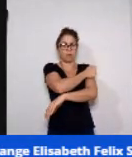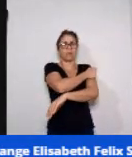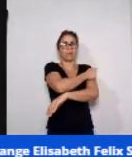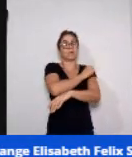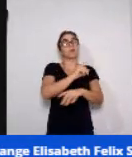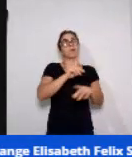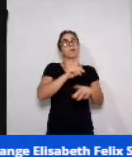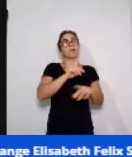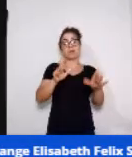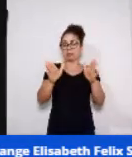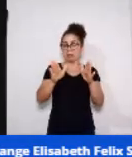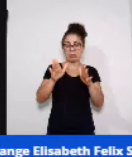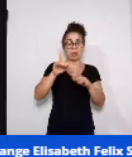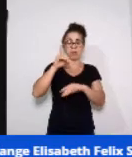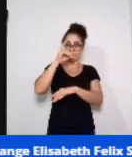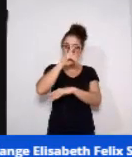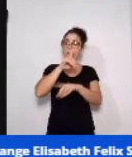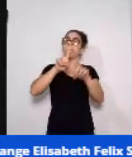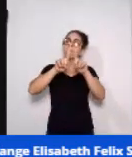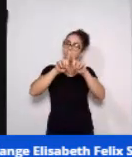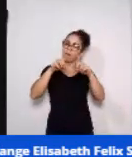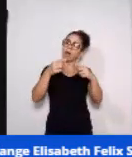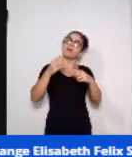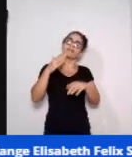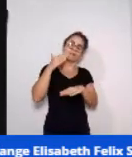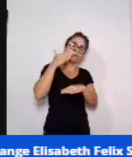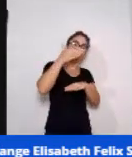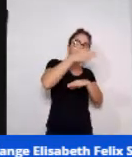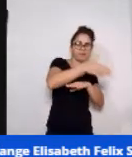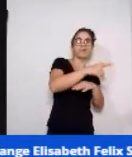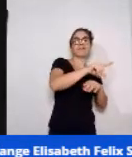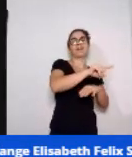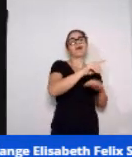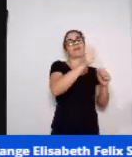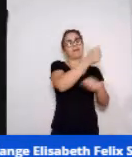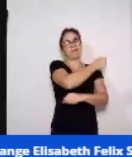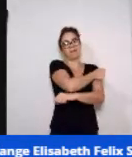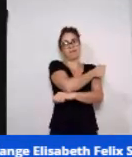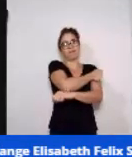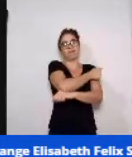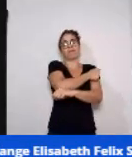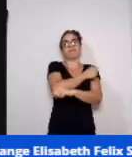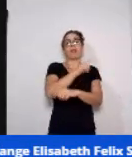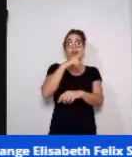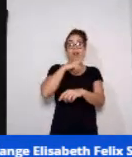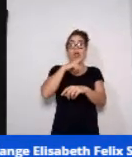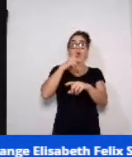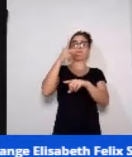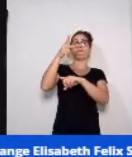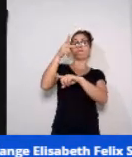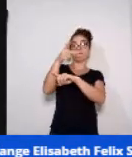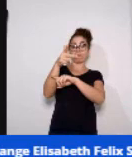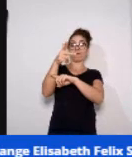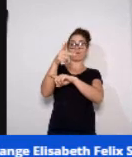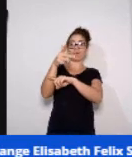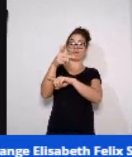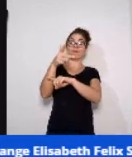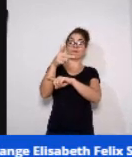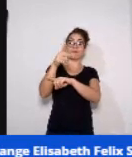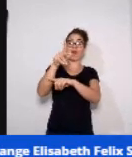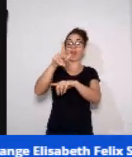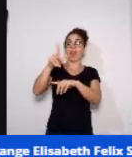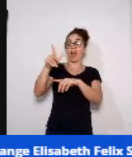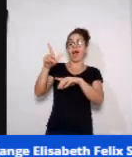na sequência, tem 2 vídeos que eu queria demonstrar para vocês da nossa acolhida remota, né? Que a gente teve